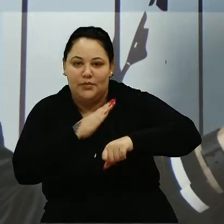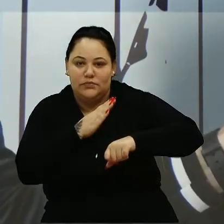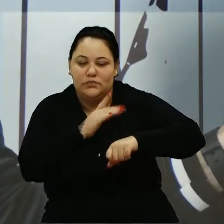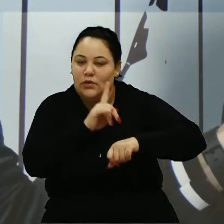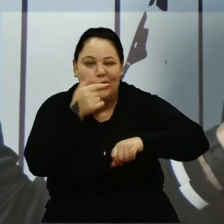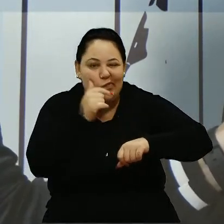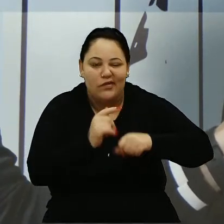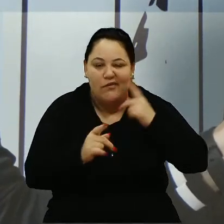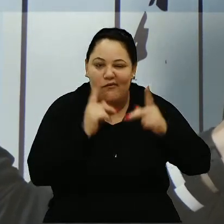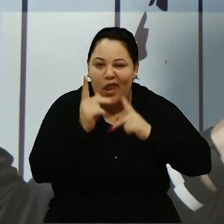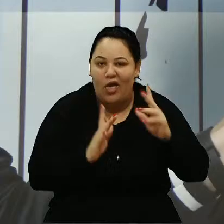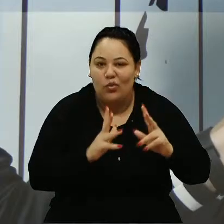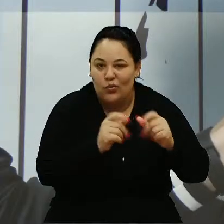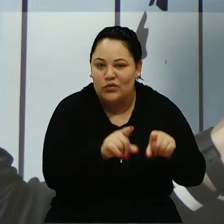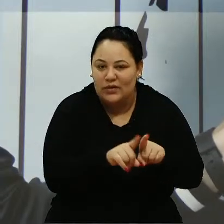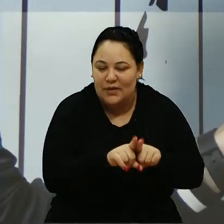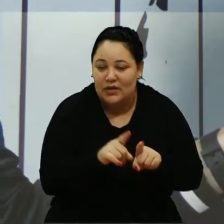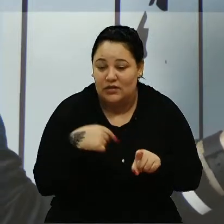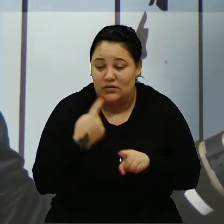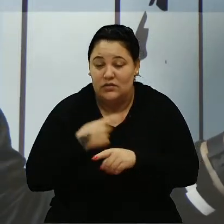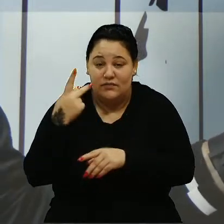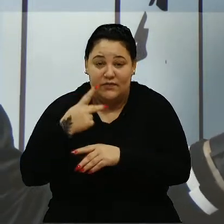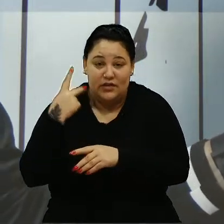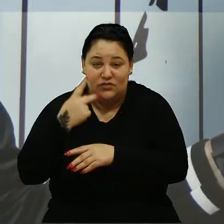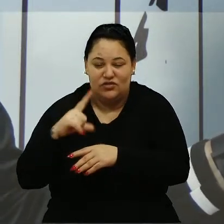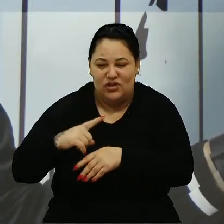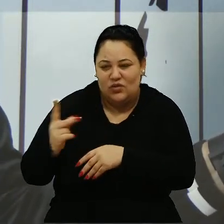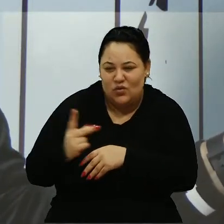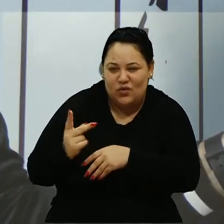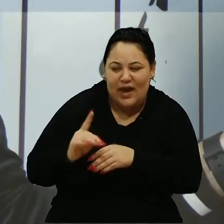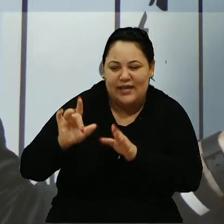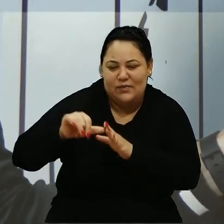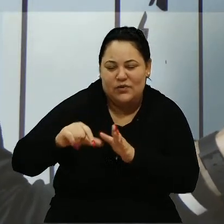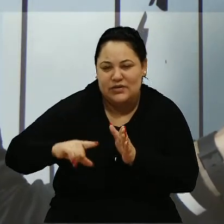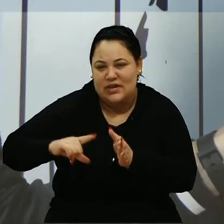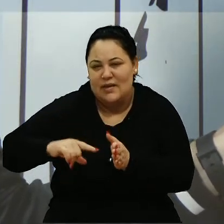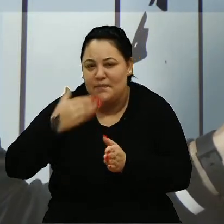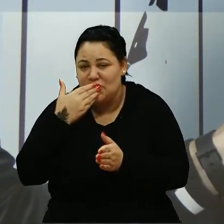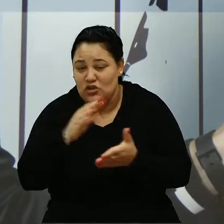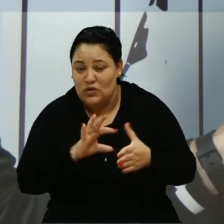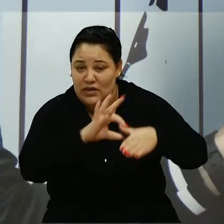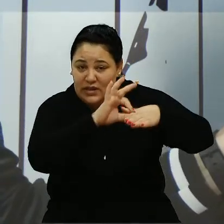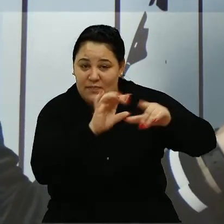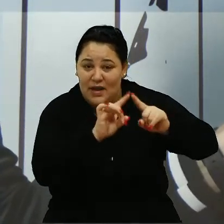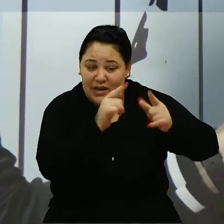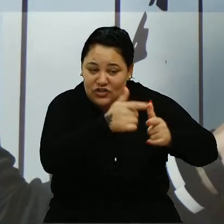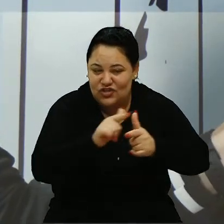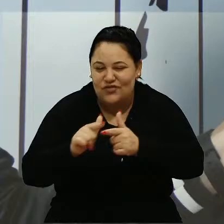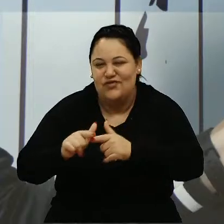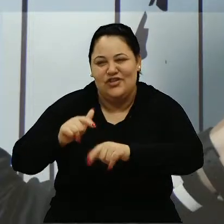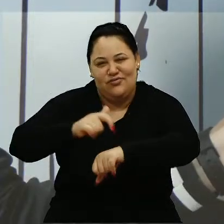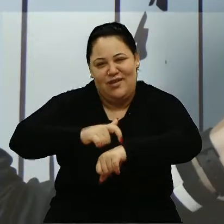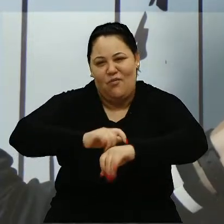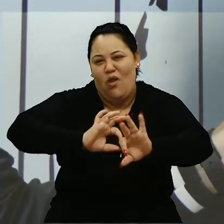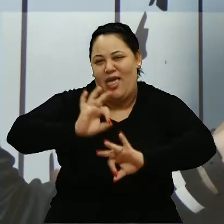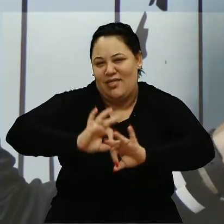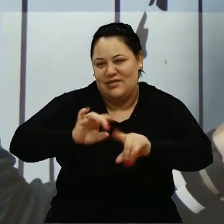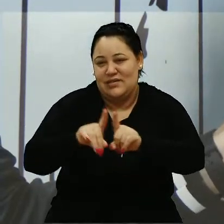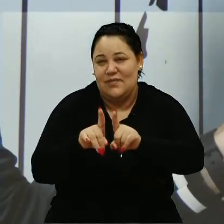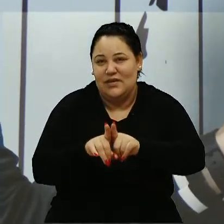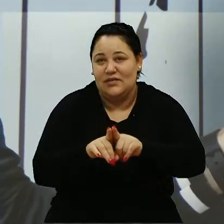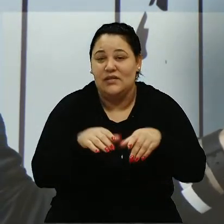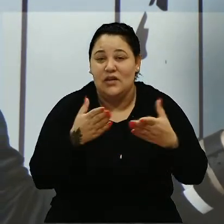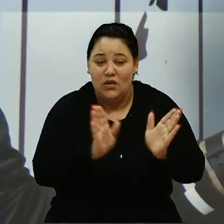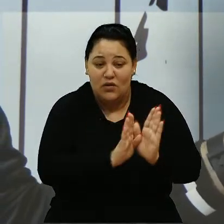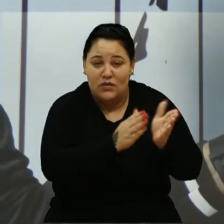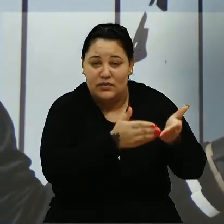também tínhamos, como somos vereadores, 2 vereadores, aí daqui a pouco tem a declaração de líder, mas a gente divide um pouco o tempo. Das comissões internas de prevenção,